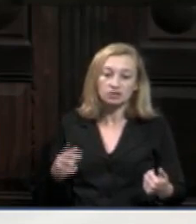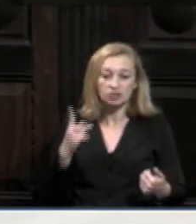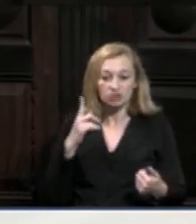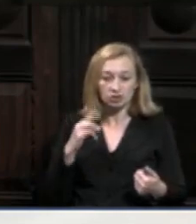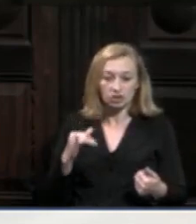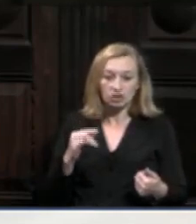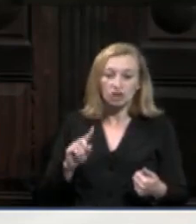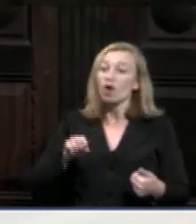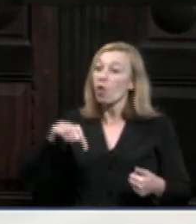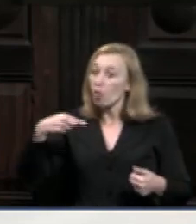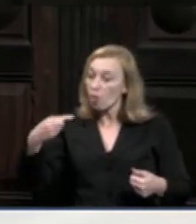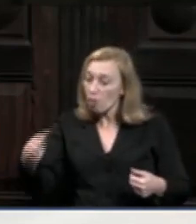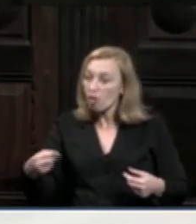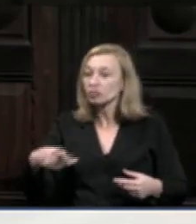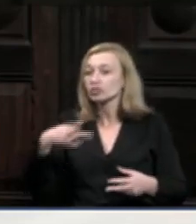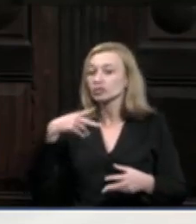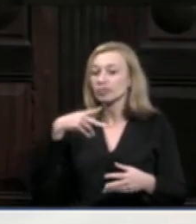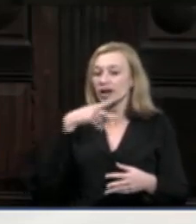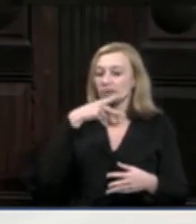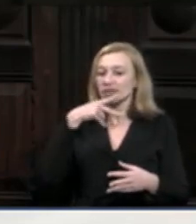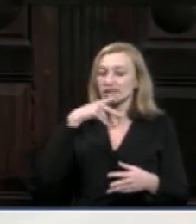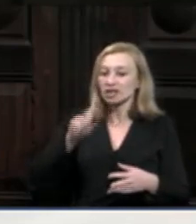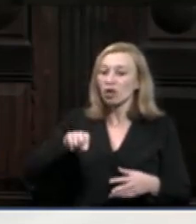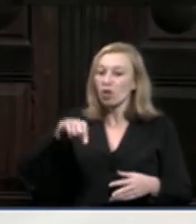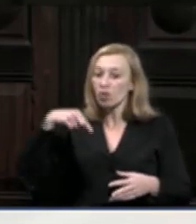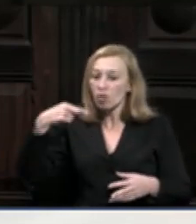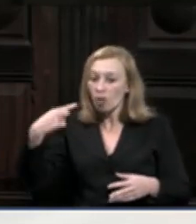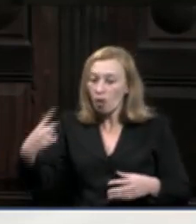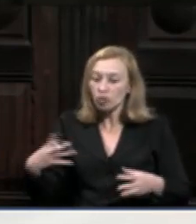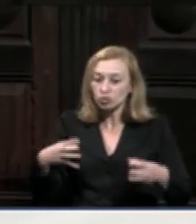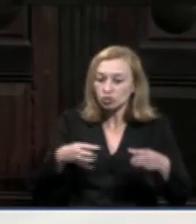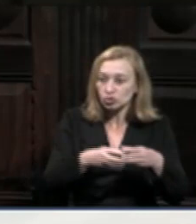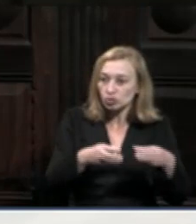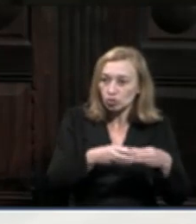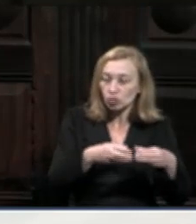juntamente com outros parlamentares ou outras bancadas,